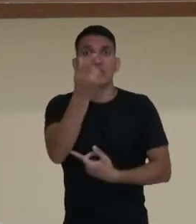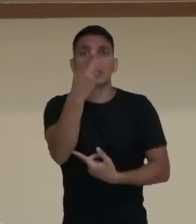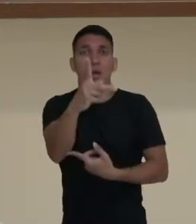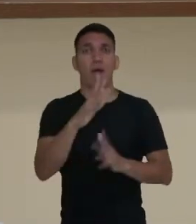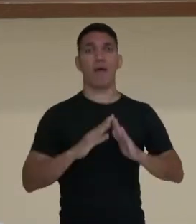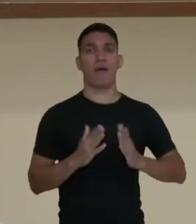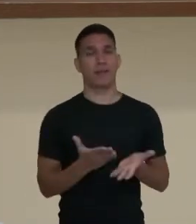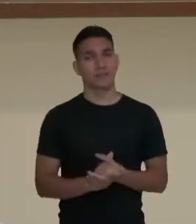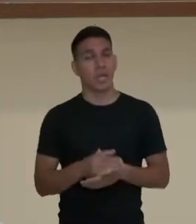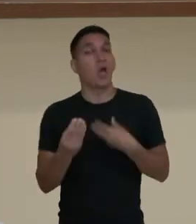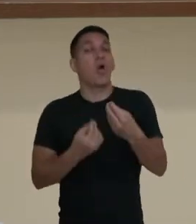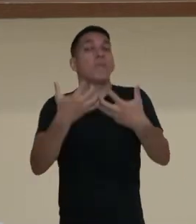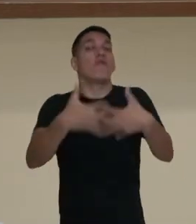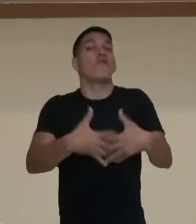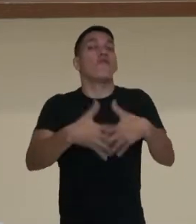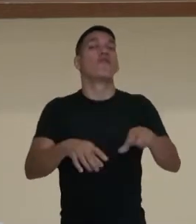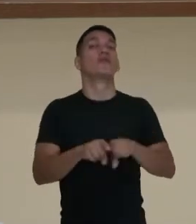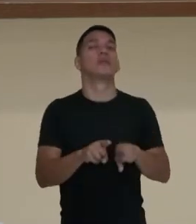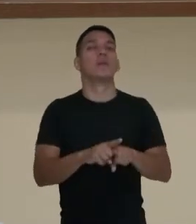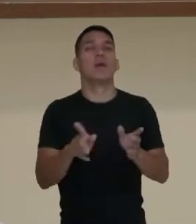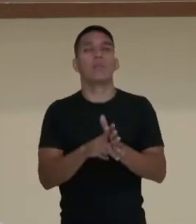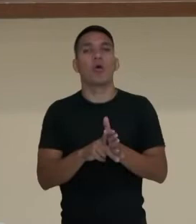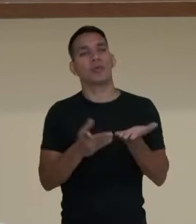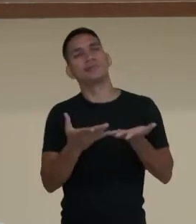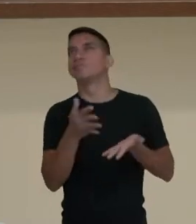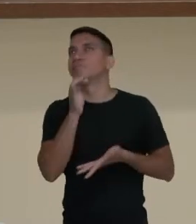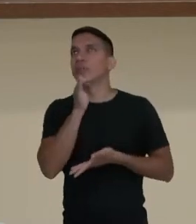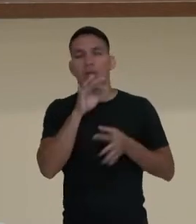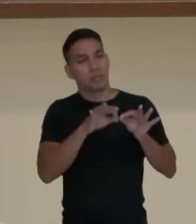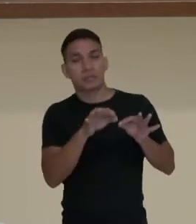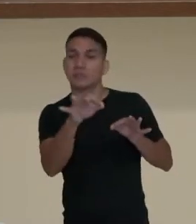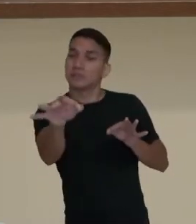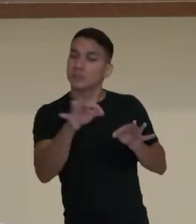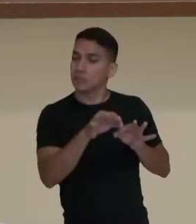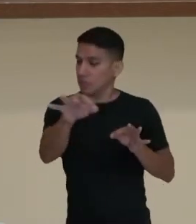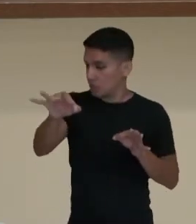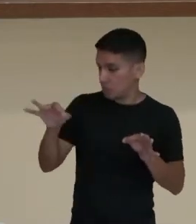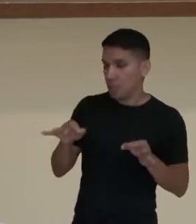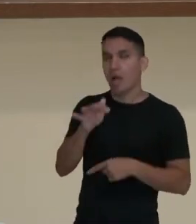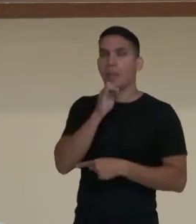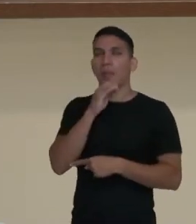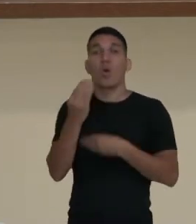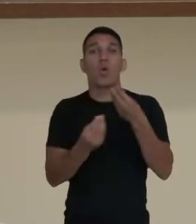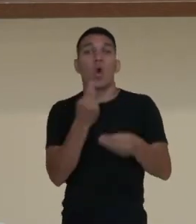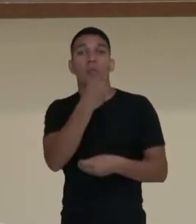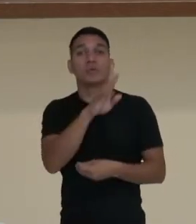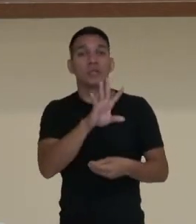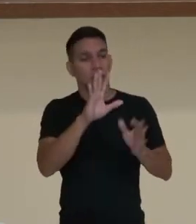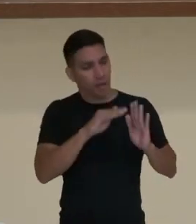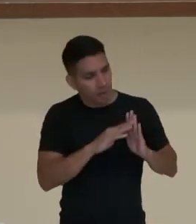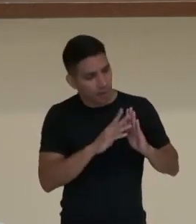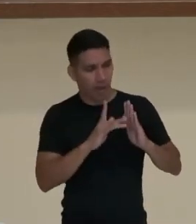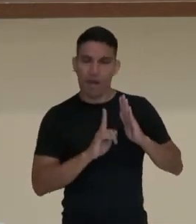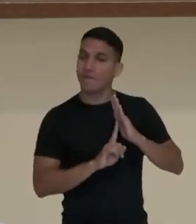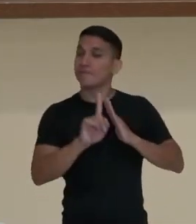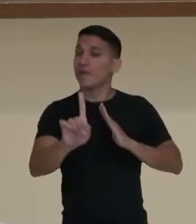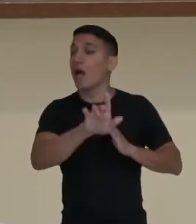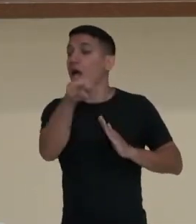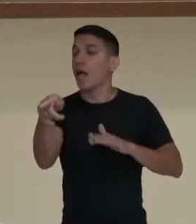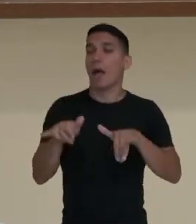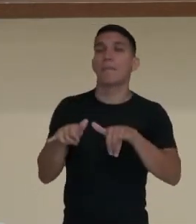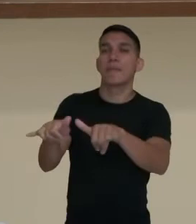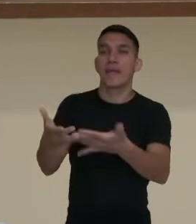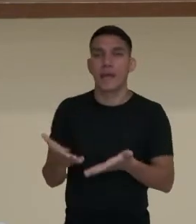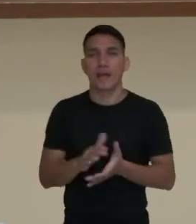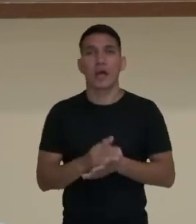funciona o trajeto, como que funciona você se deslocar para ir em tal lugar, ir ao